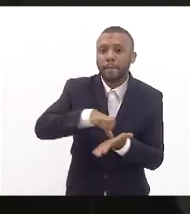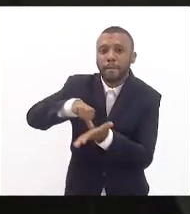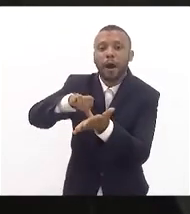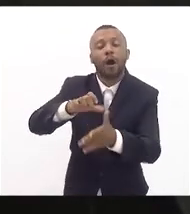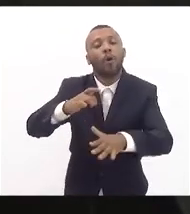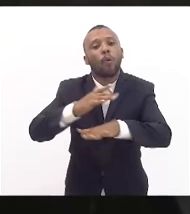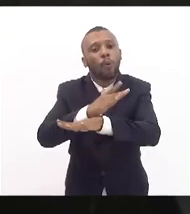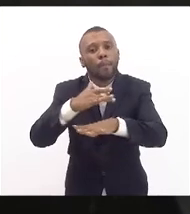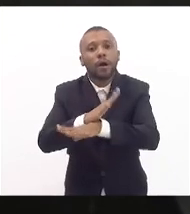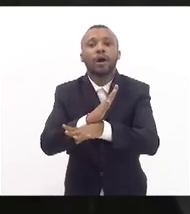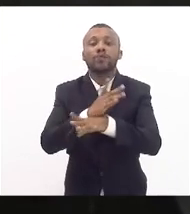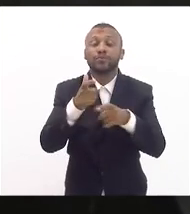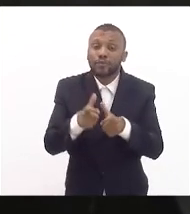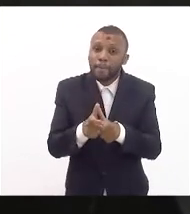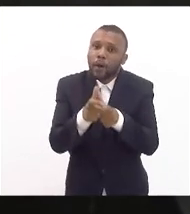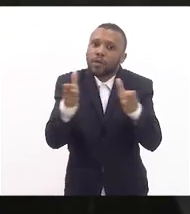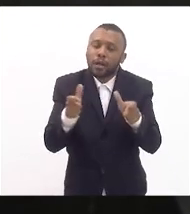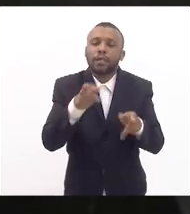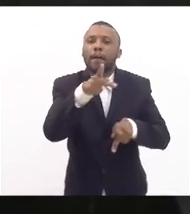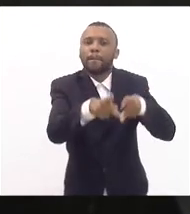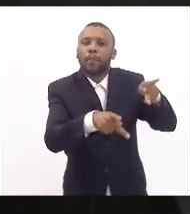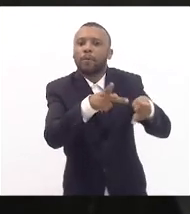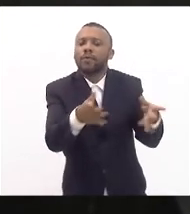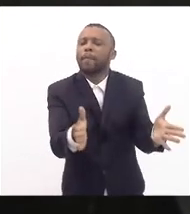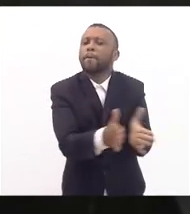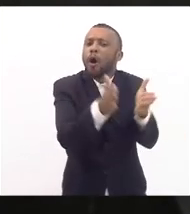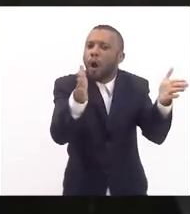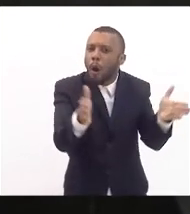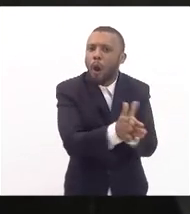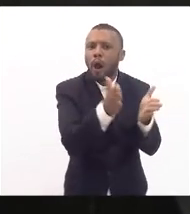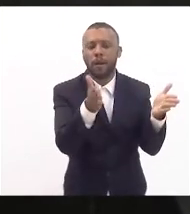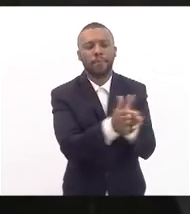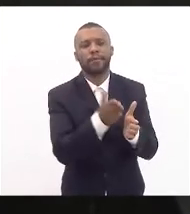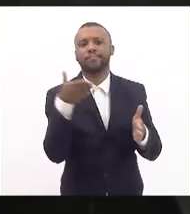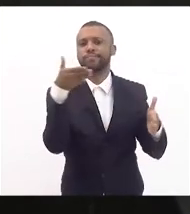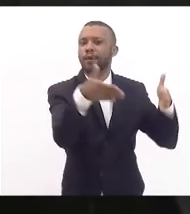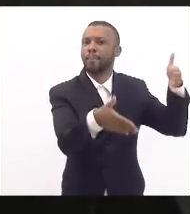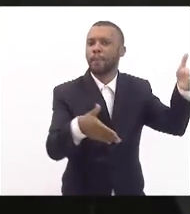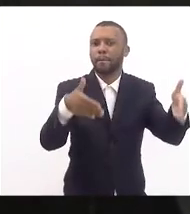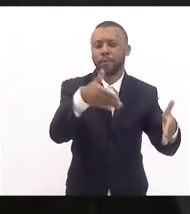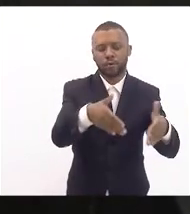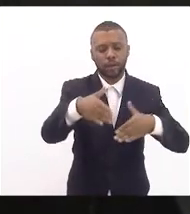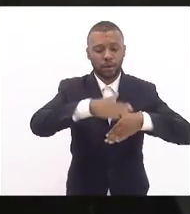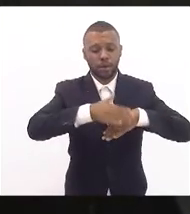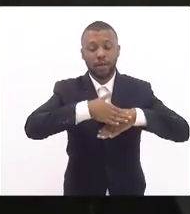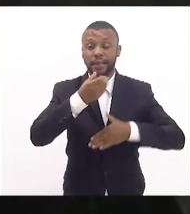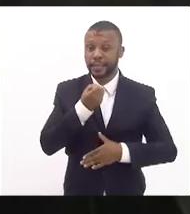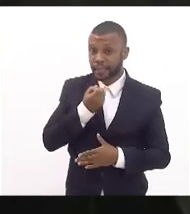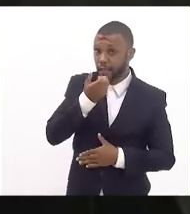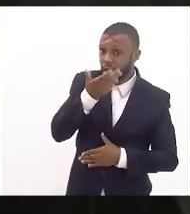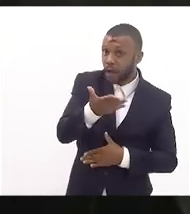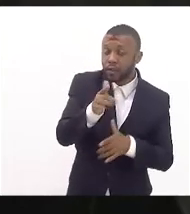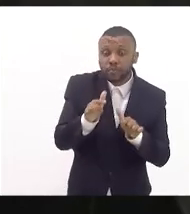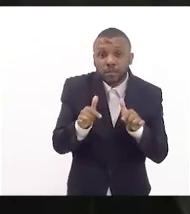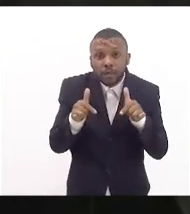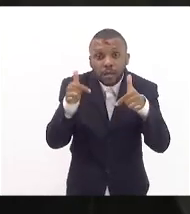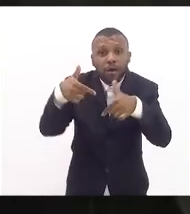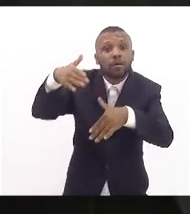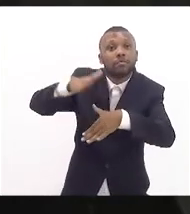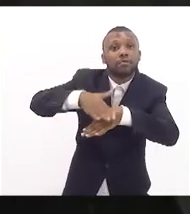ocupados predominantemente por população de baixa renda, assim declarados em ato do